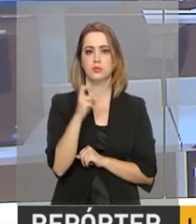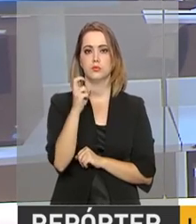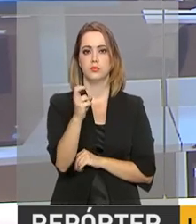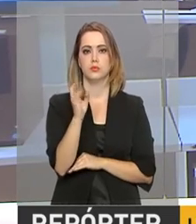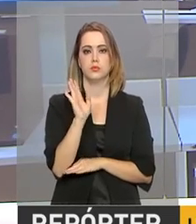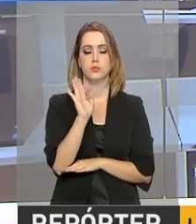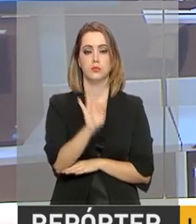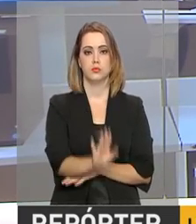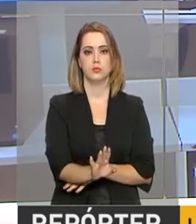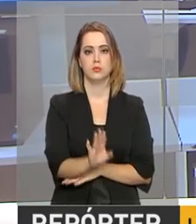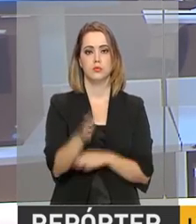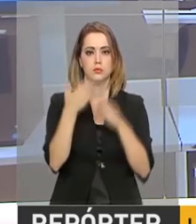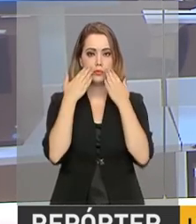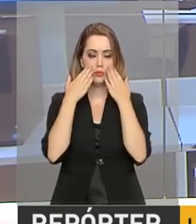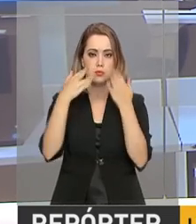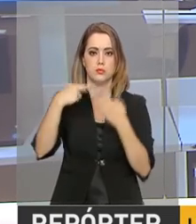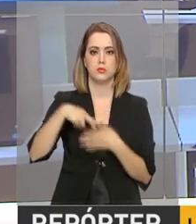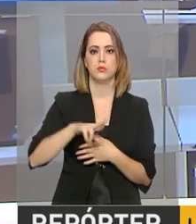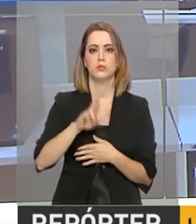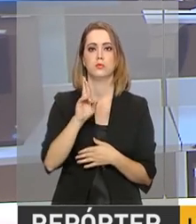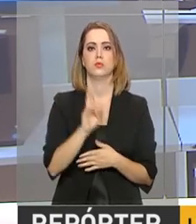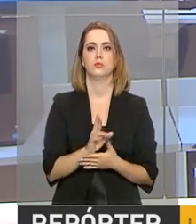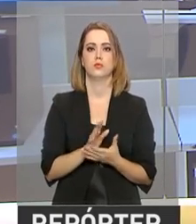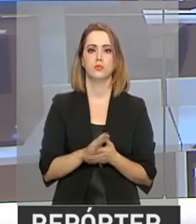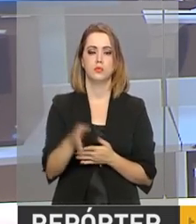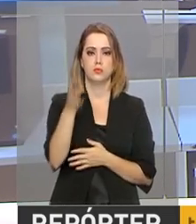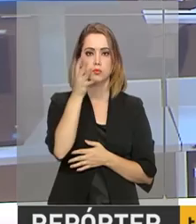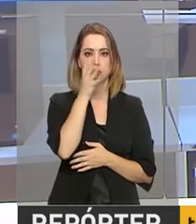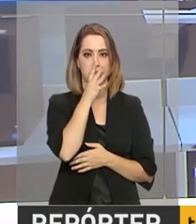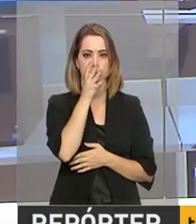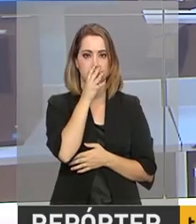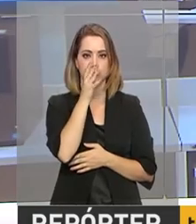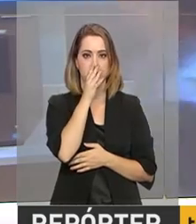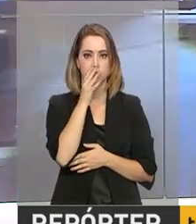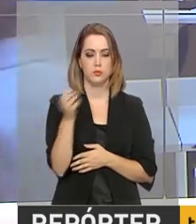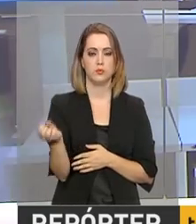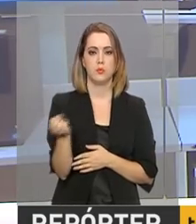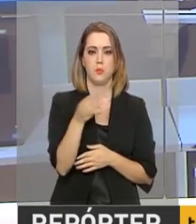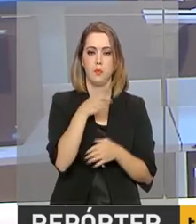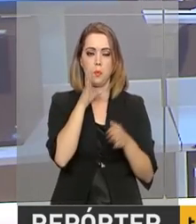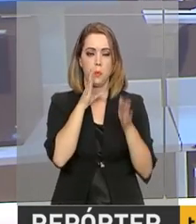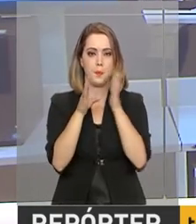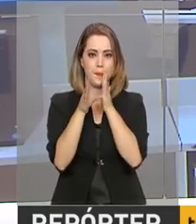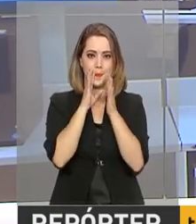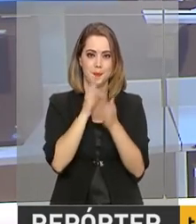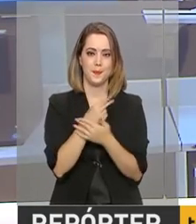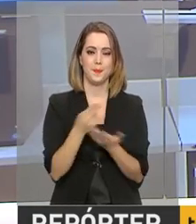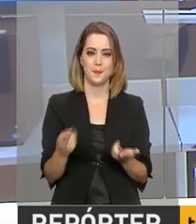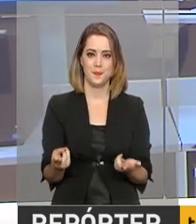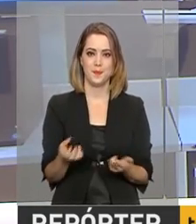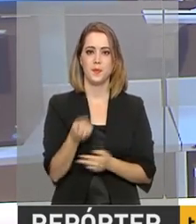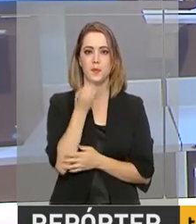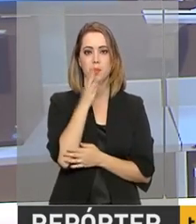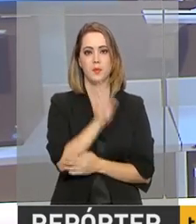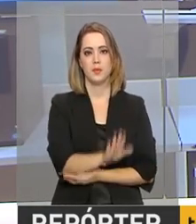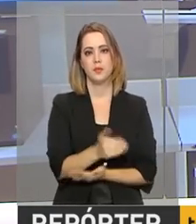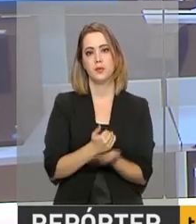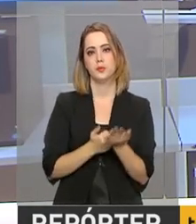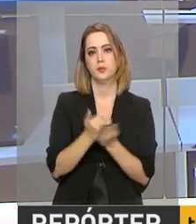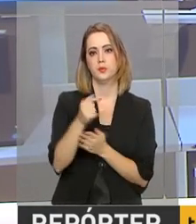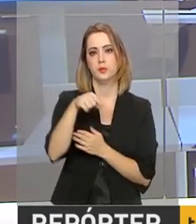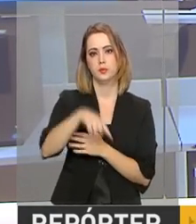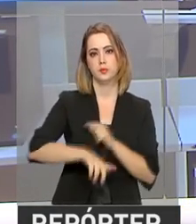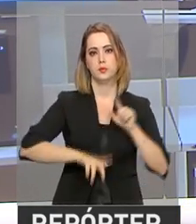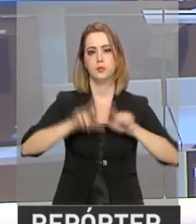informações ou às cinco da tarde na próxima edição do repórter nbr acompanhe também as novidades pelas nossas redes sociais uma boa tarde pra